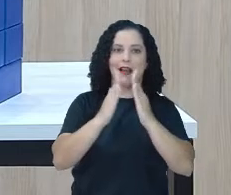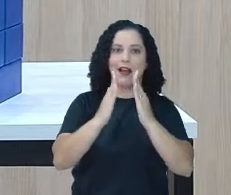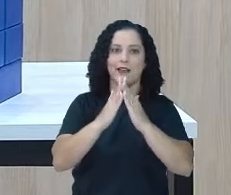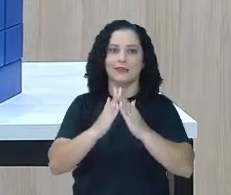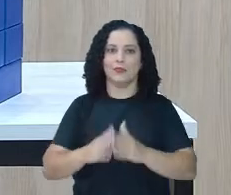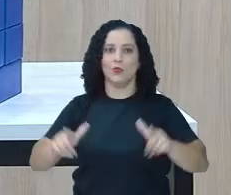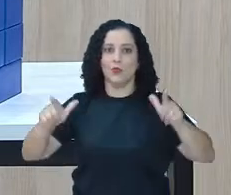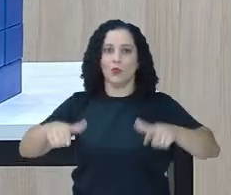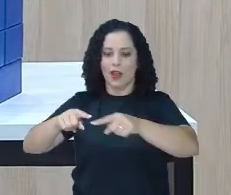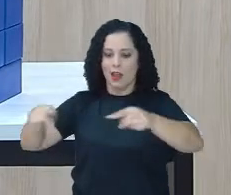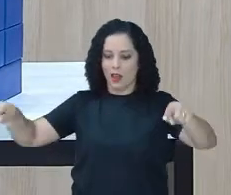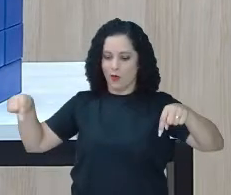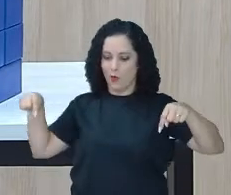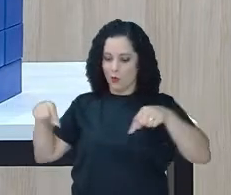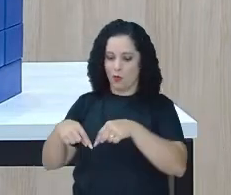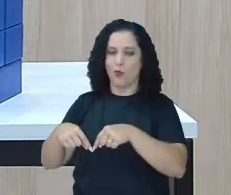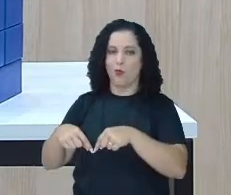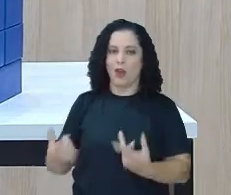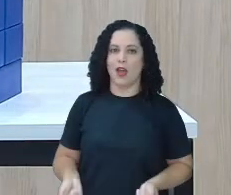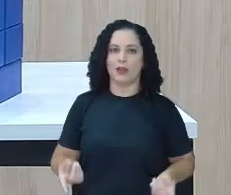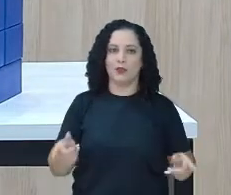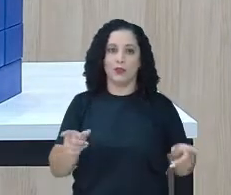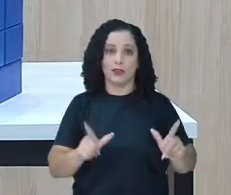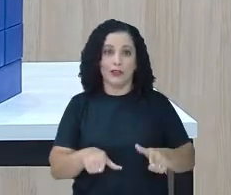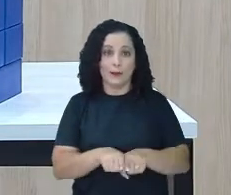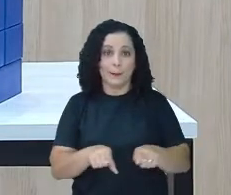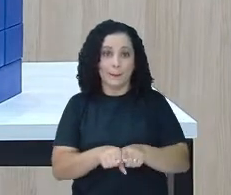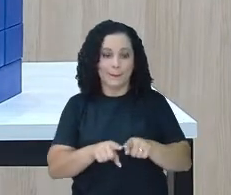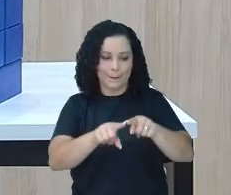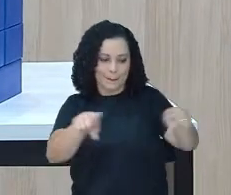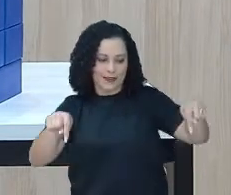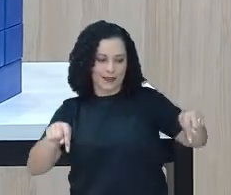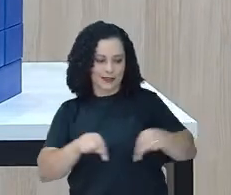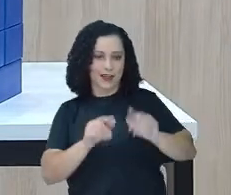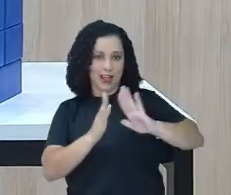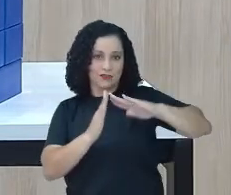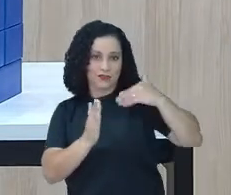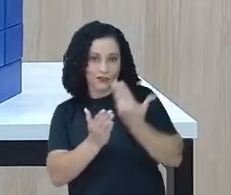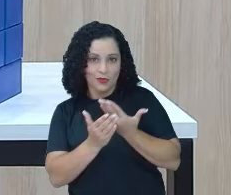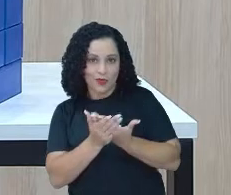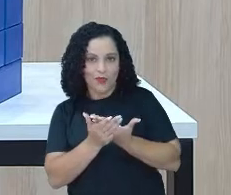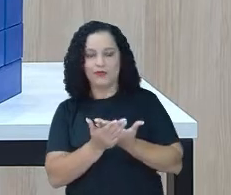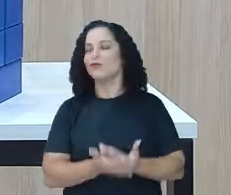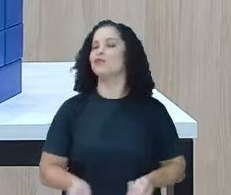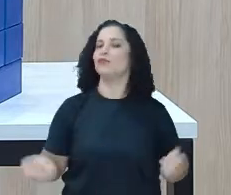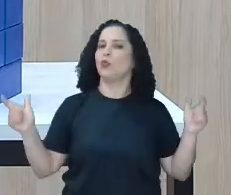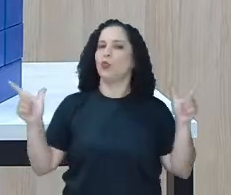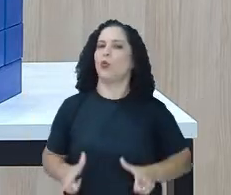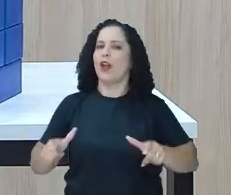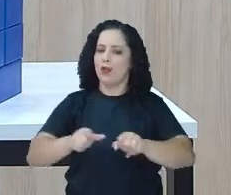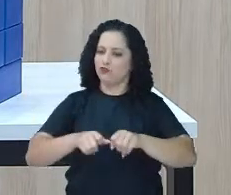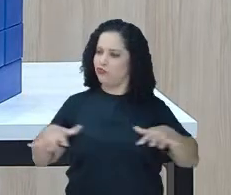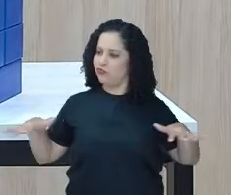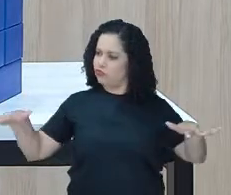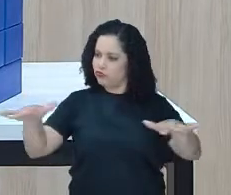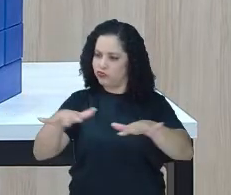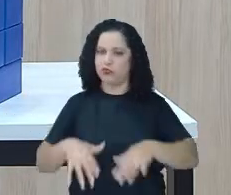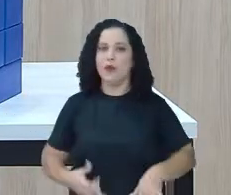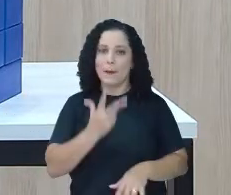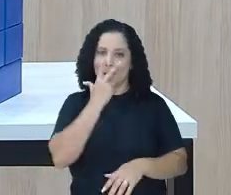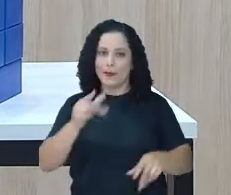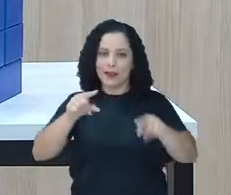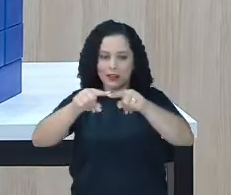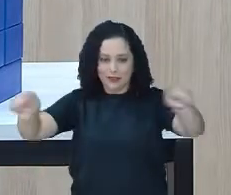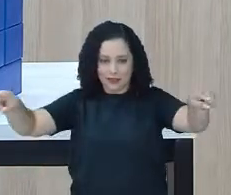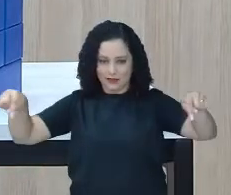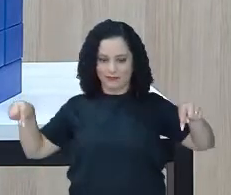gente está, o ambiente da sala da escola, né? A gente verifica que o próprio ambiente é em formato de bloco retangular,